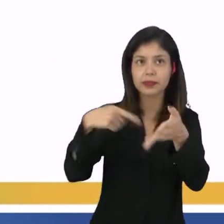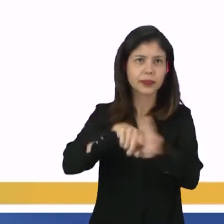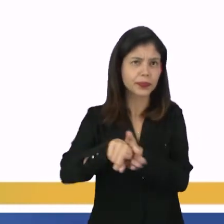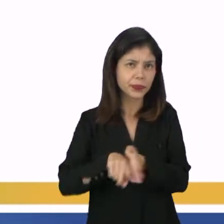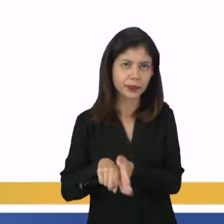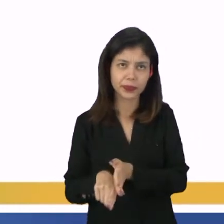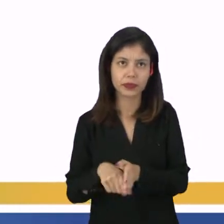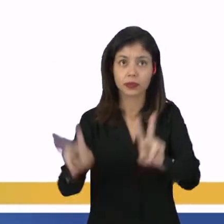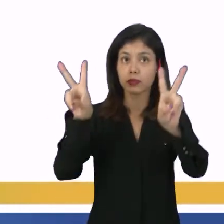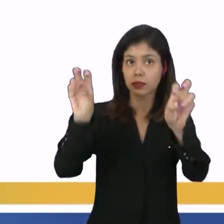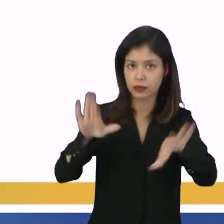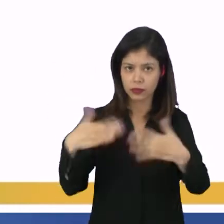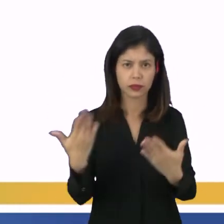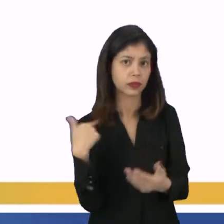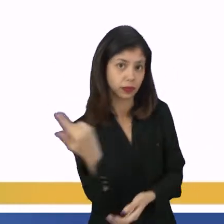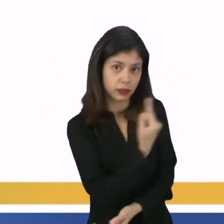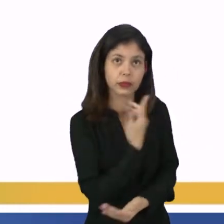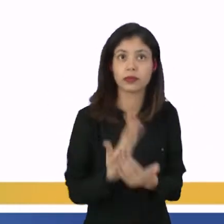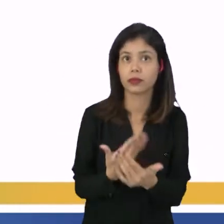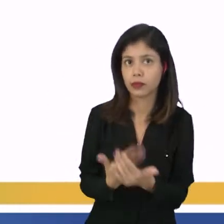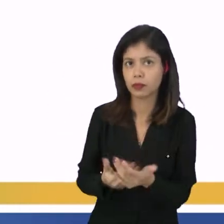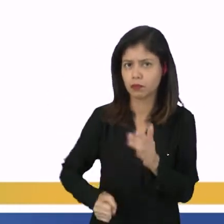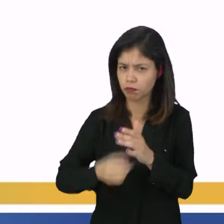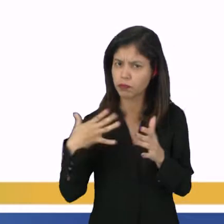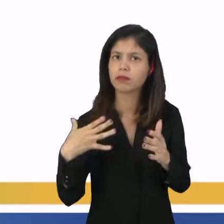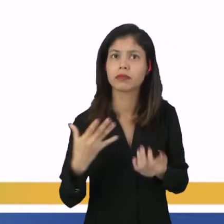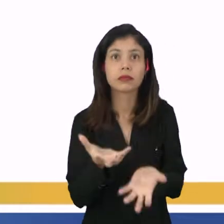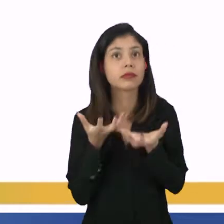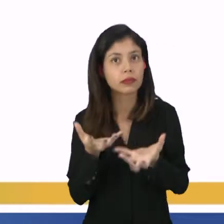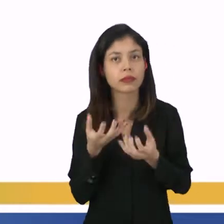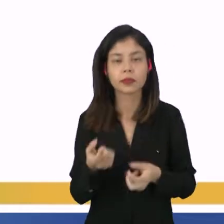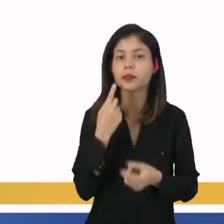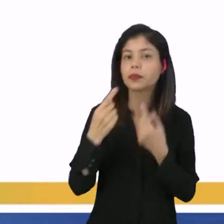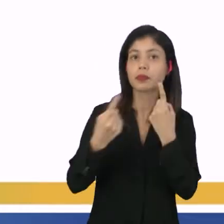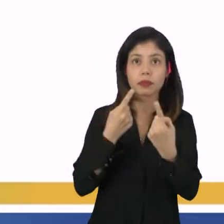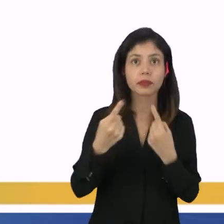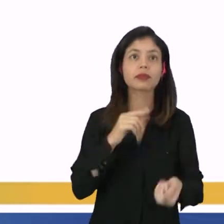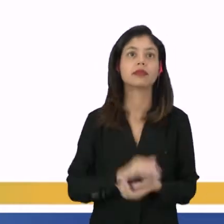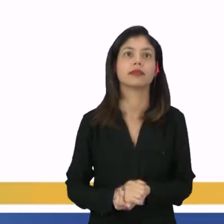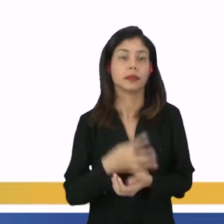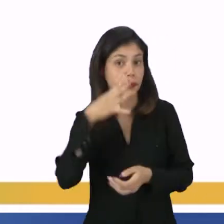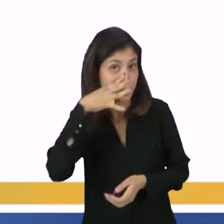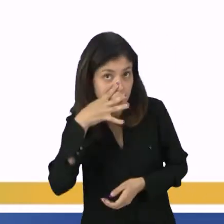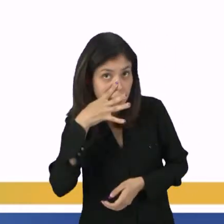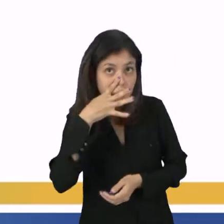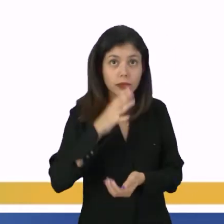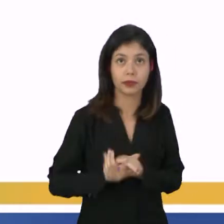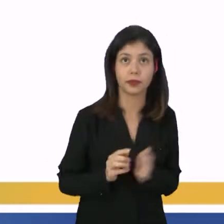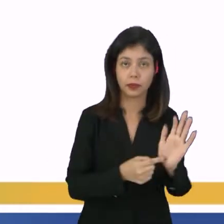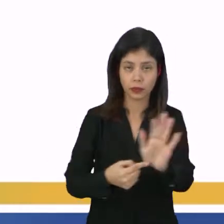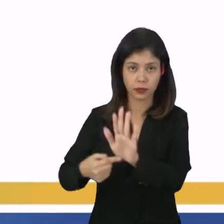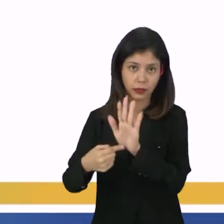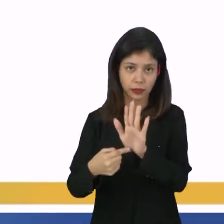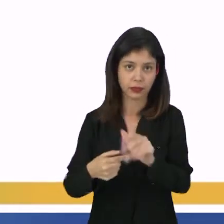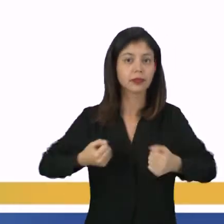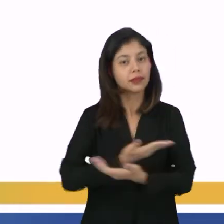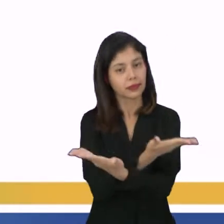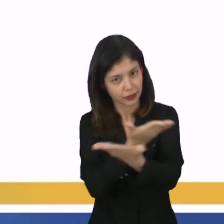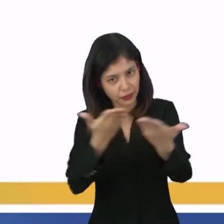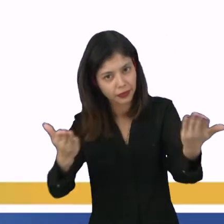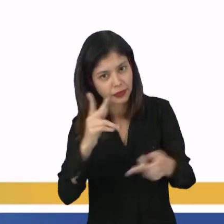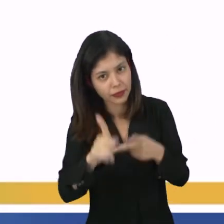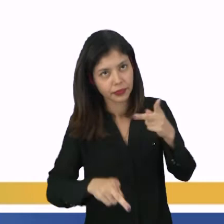ou pesquisa sobre o qual estudamos muito e queremos divulgar para o espectador que assiste à exposição, ou seja, a